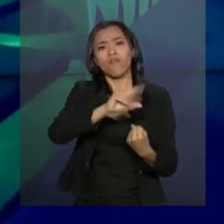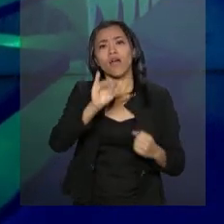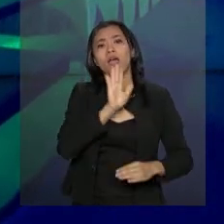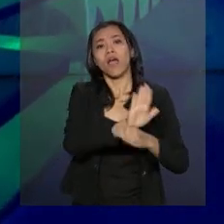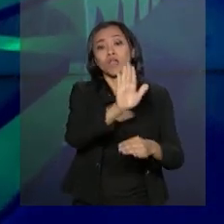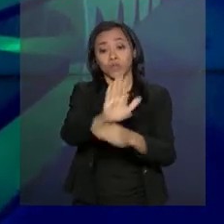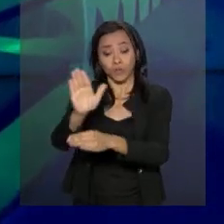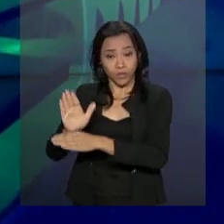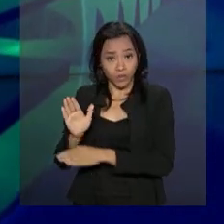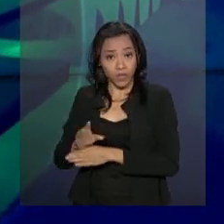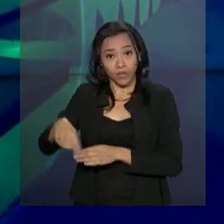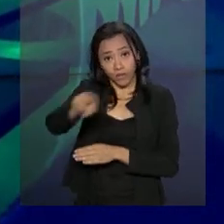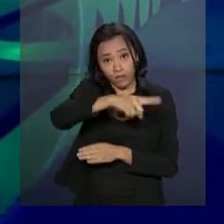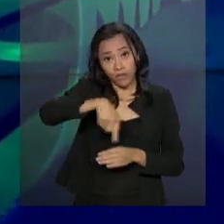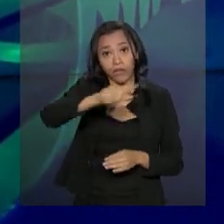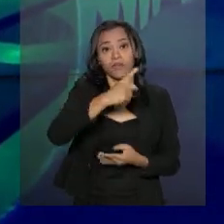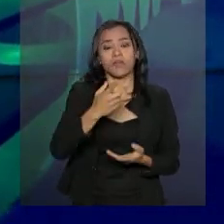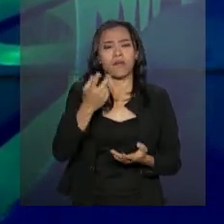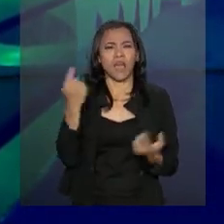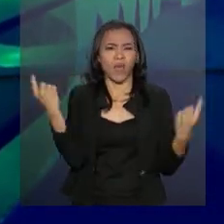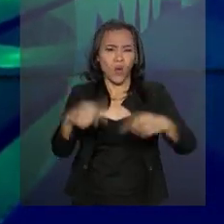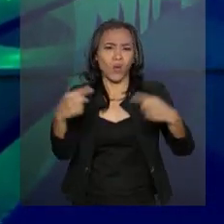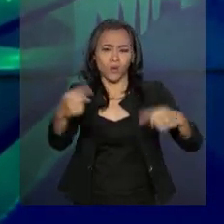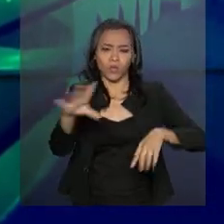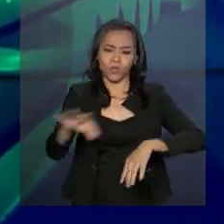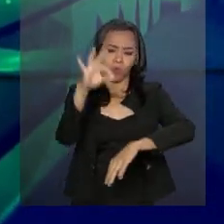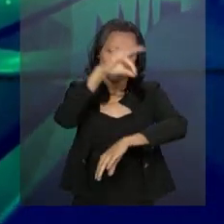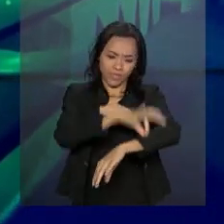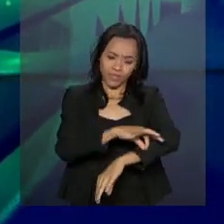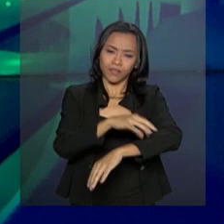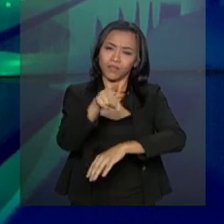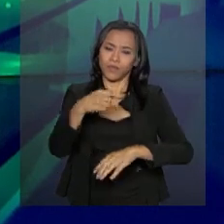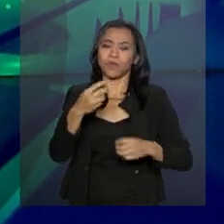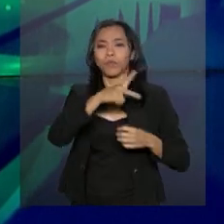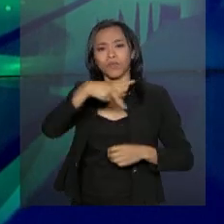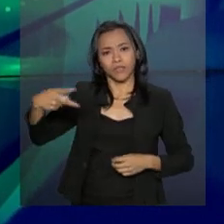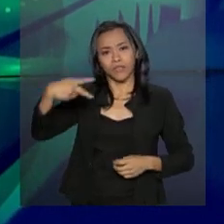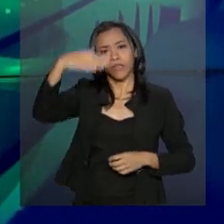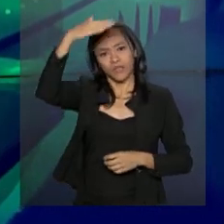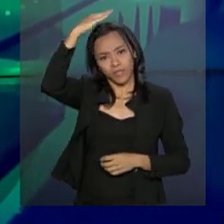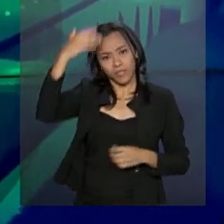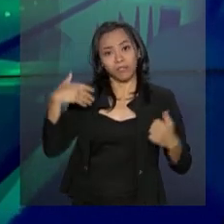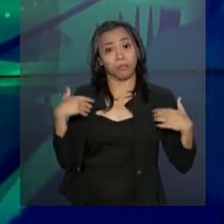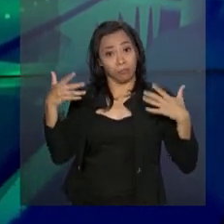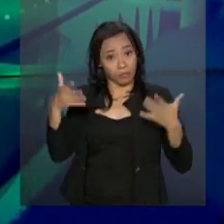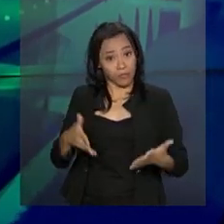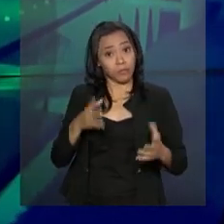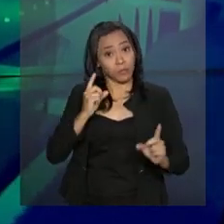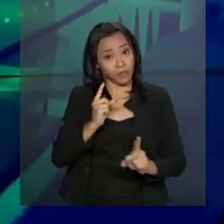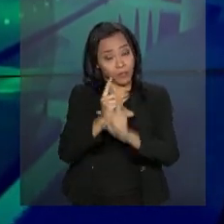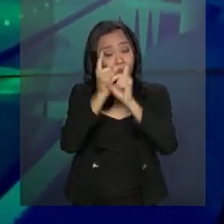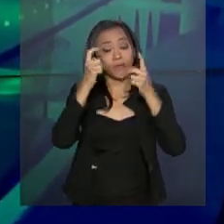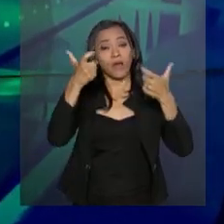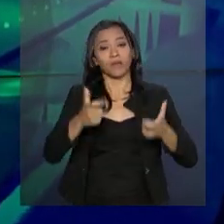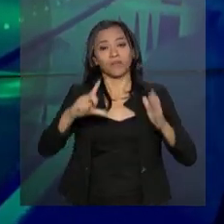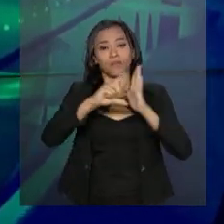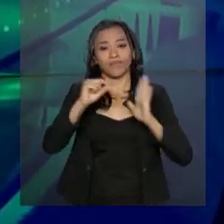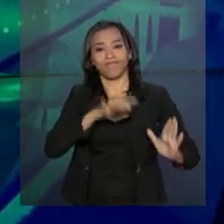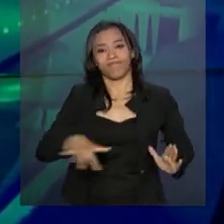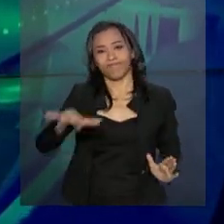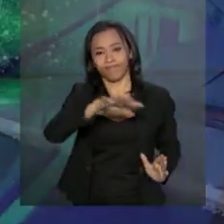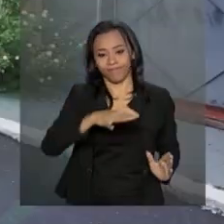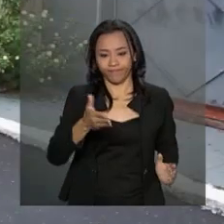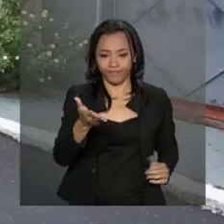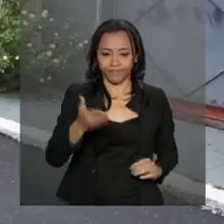combater o mosquito Aedes aegypti. O presidente Michel Temer participou da cerimônia de anúncio da aquisição desses veículos no Palácio do Planalto.